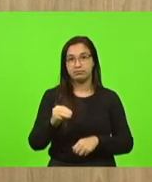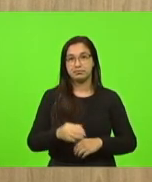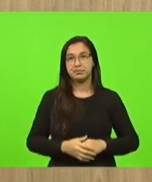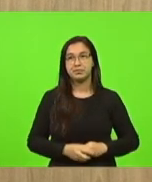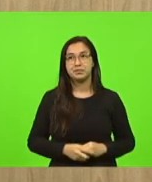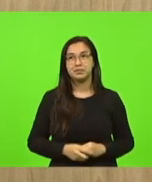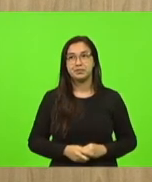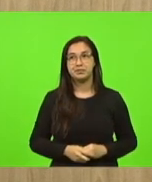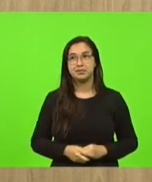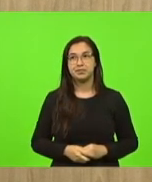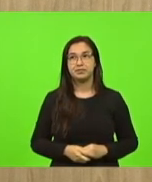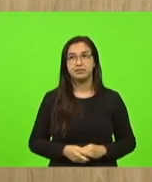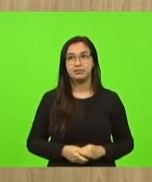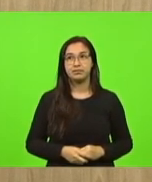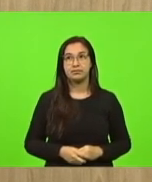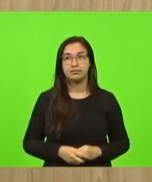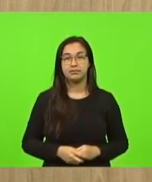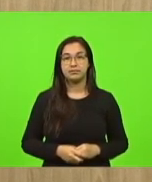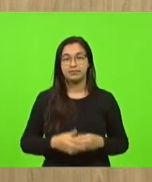Obrigado,